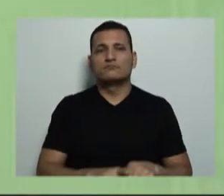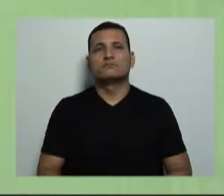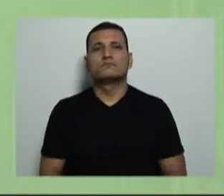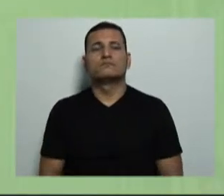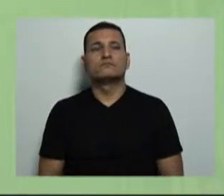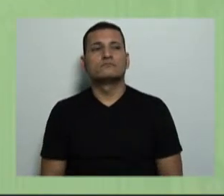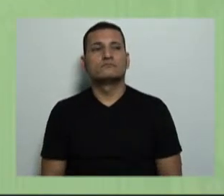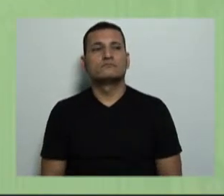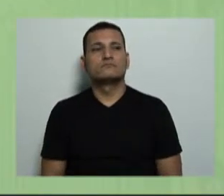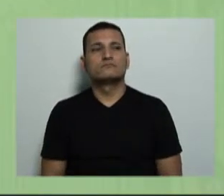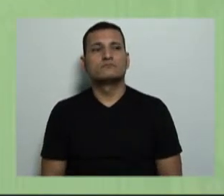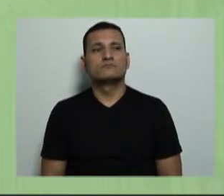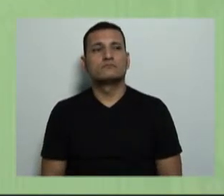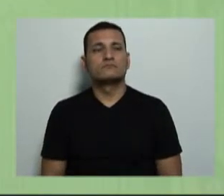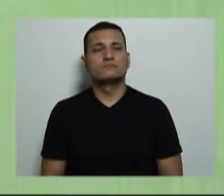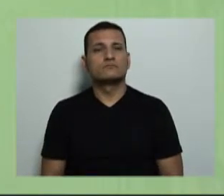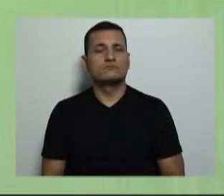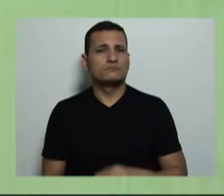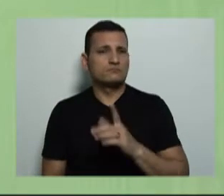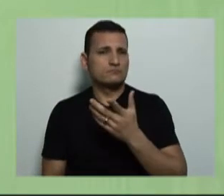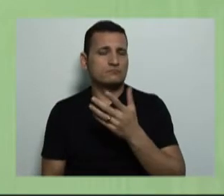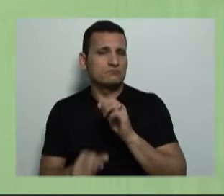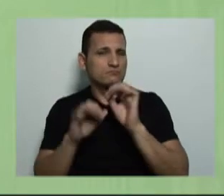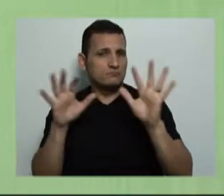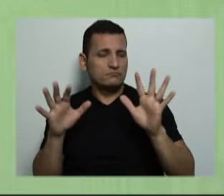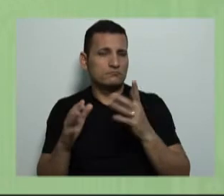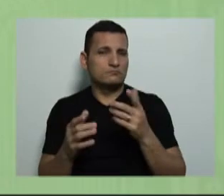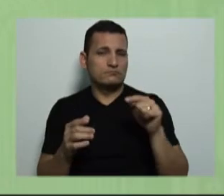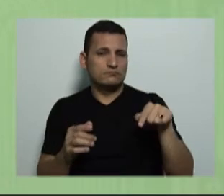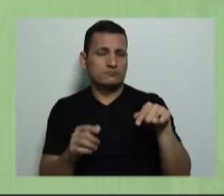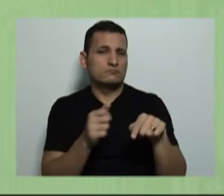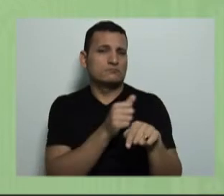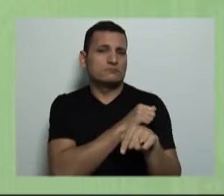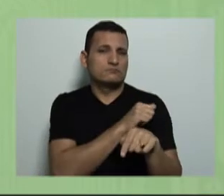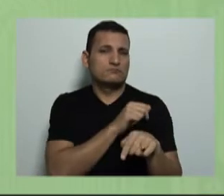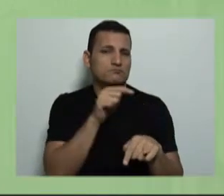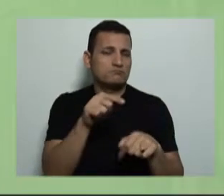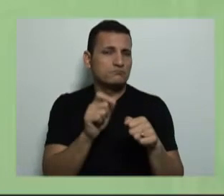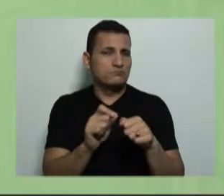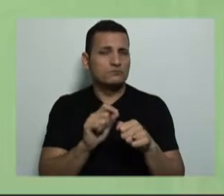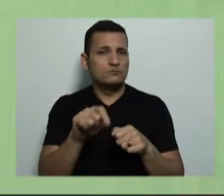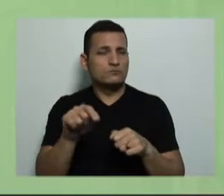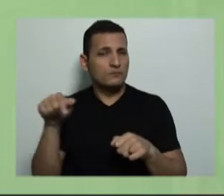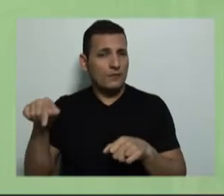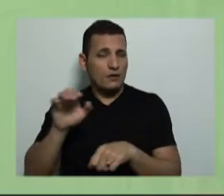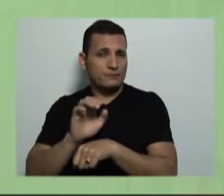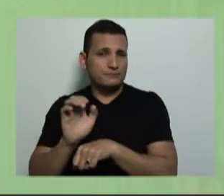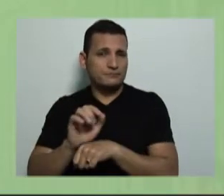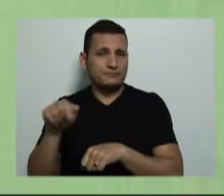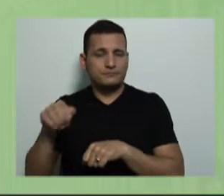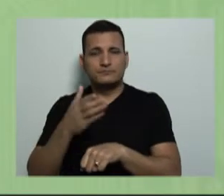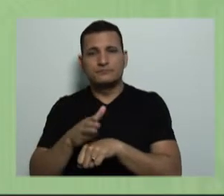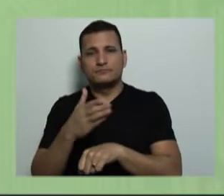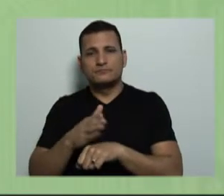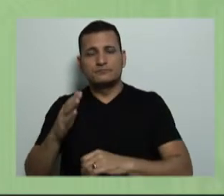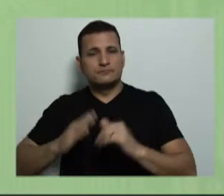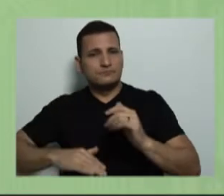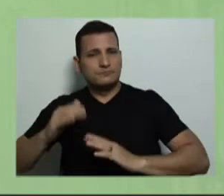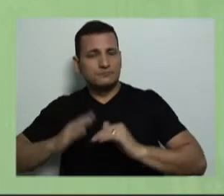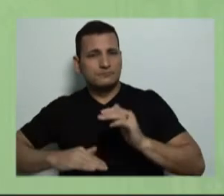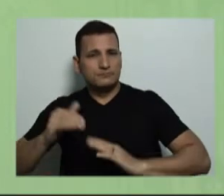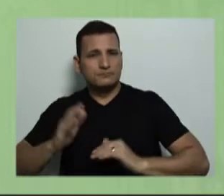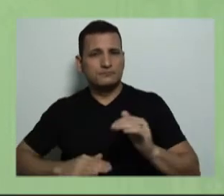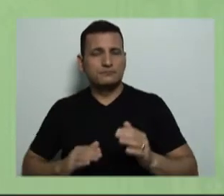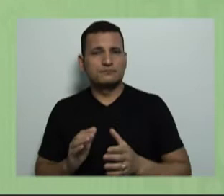estagiário. Tem que ficar bem claro, pessoal, o que esse aluno vai estar fazendo lá no estágio, lá nessa prática profissional